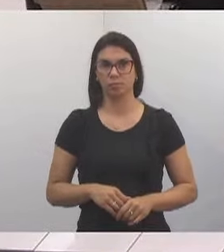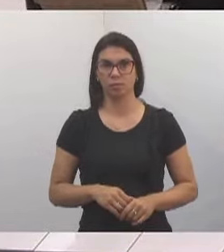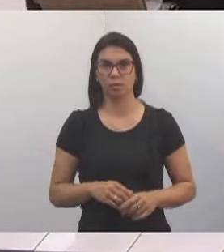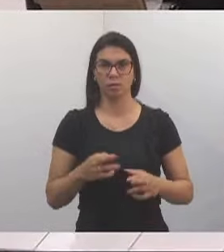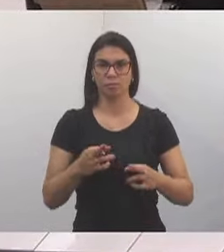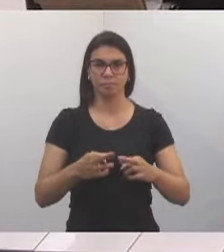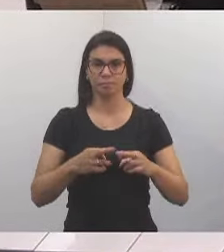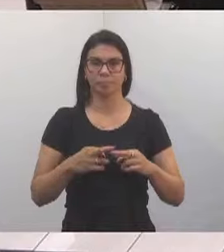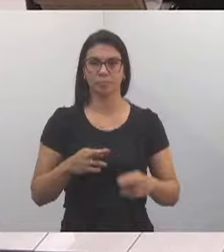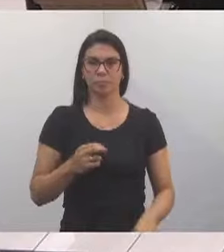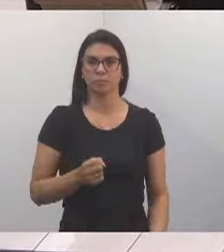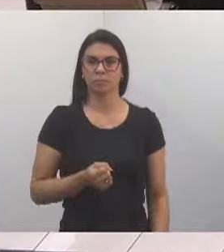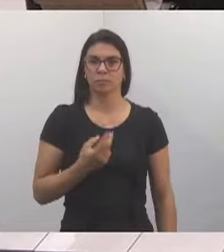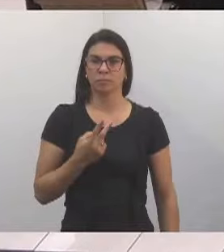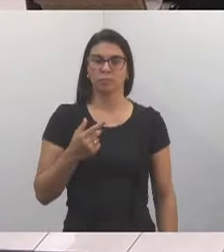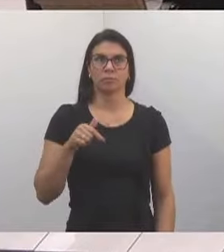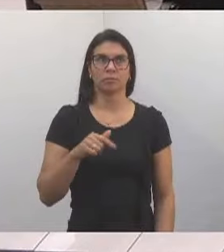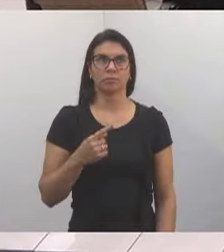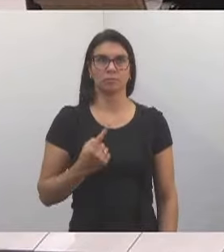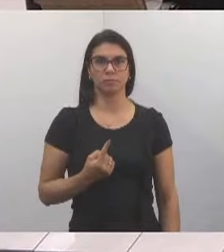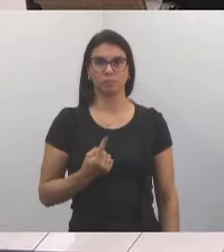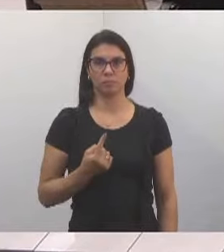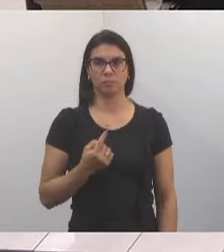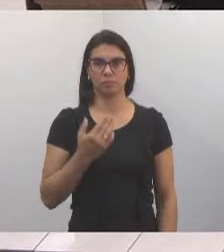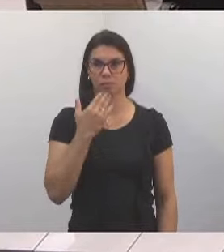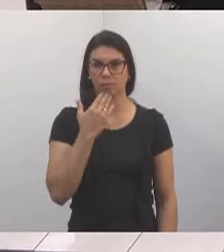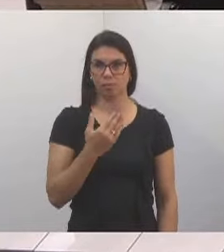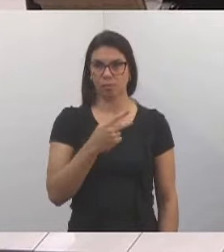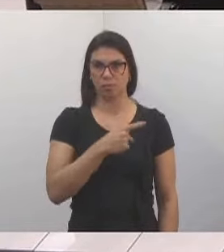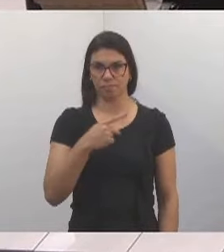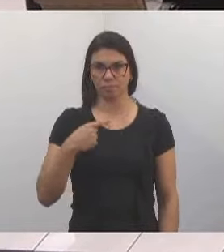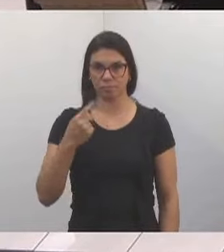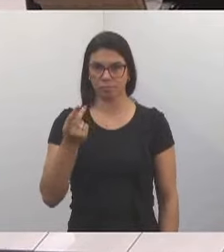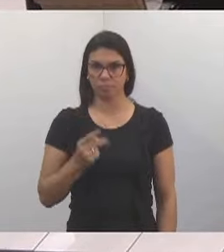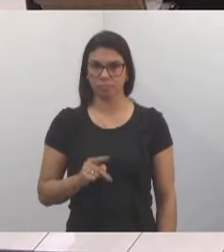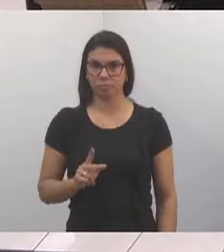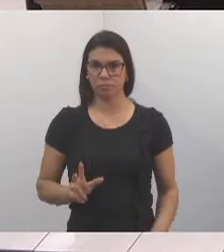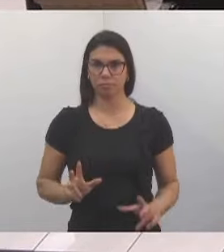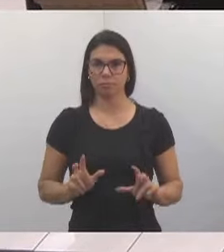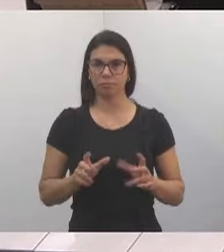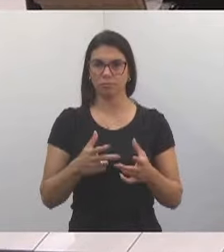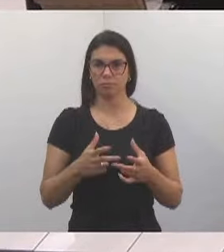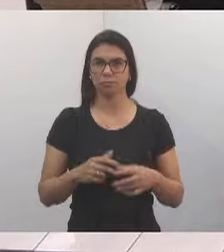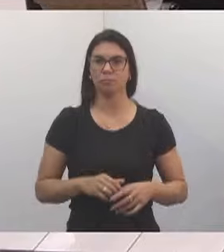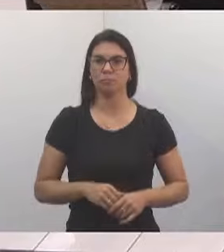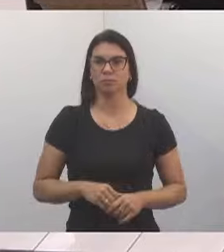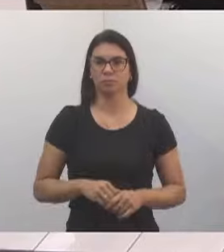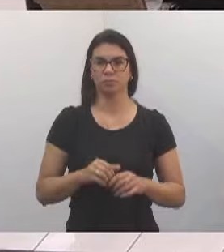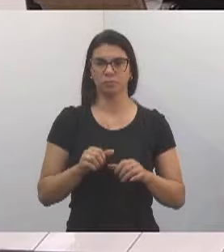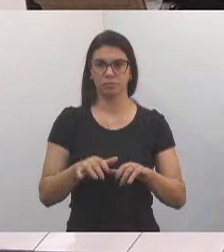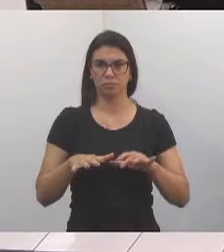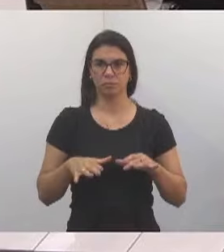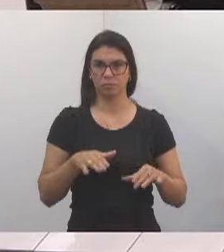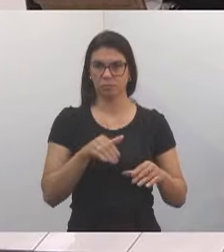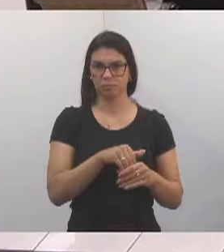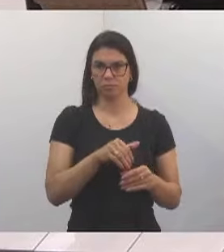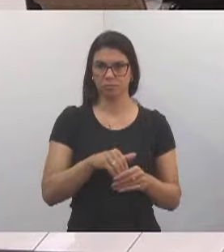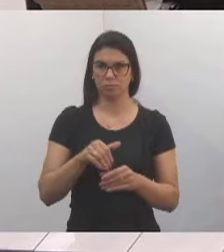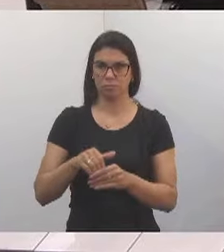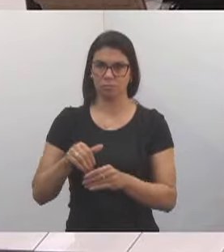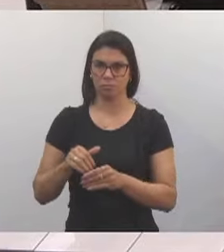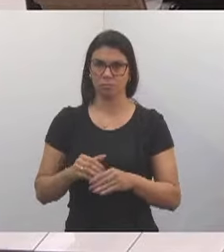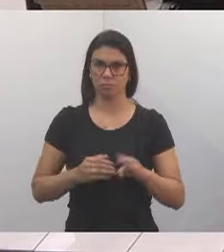Requerimento 271. Requerimos ao excelentíssimo senhor presidente da casa, ouvido e aprovado pela Igreja